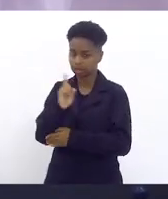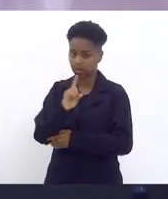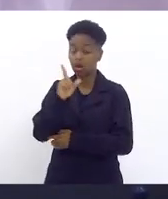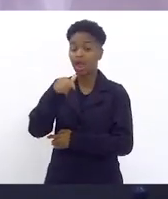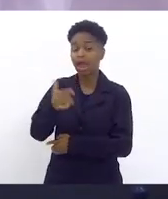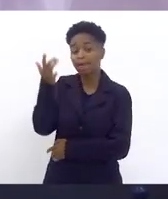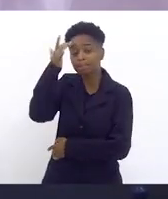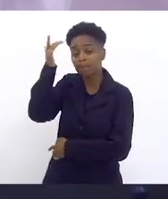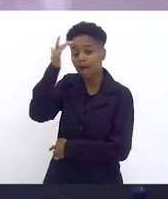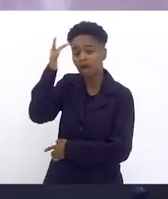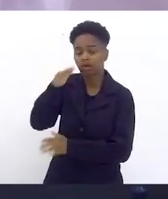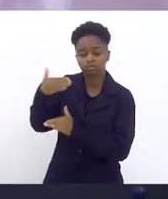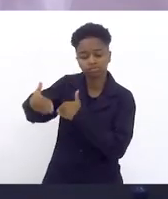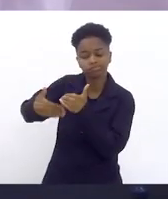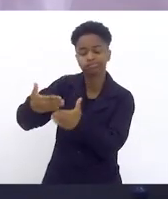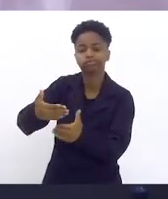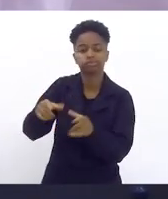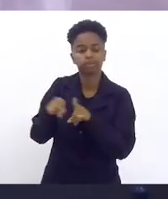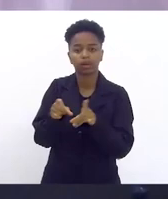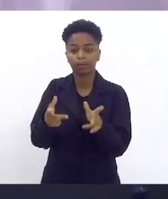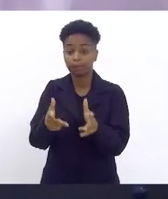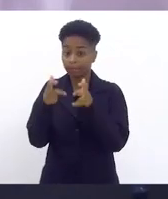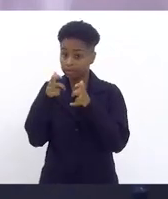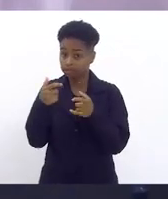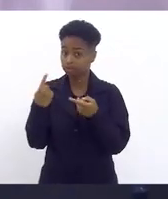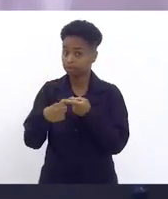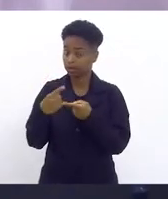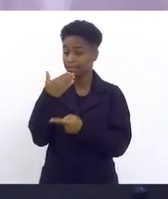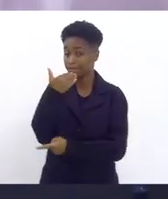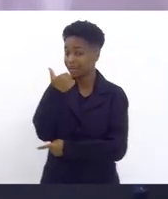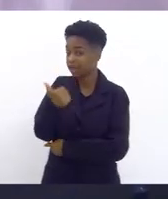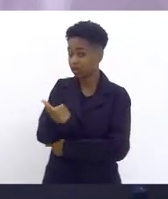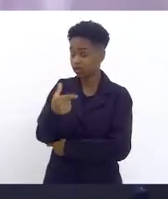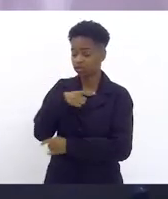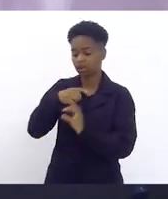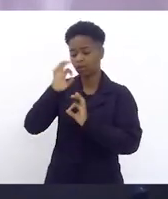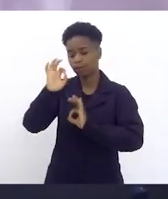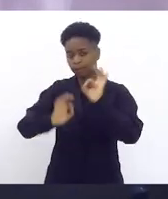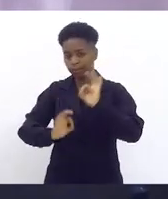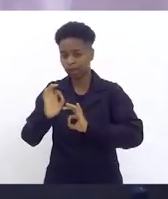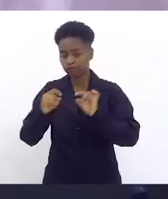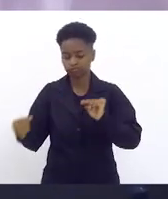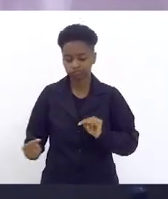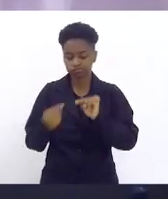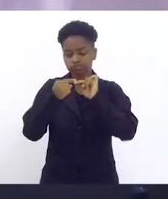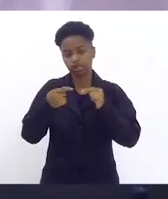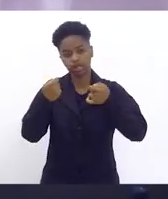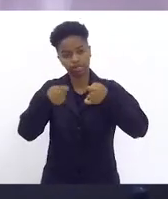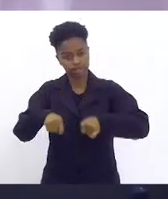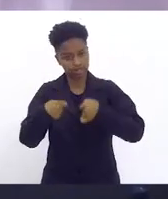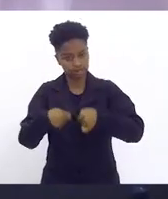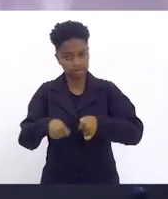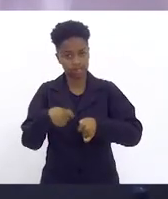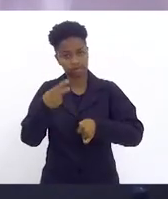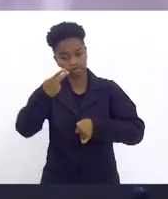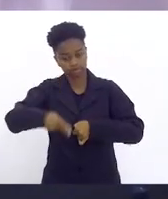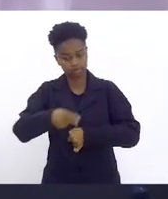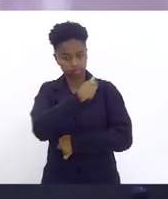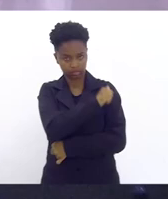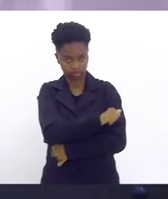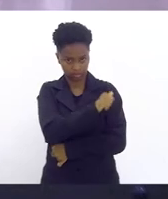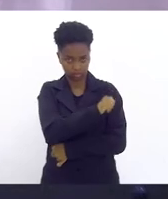um amadurecimento por reconhecer que é melhor termos um plano que dialogue com as necessidades do nosso